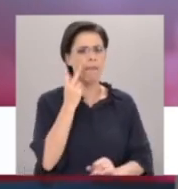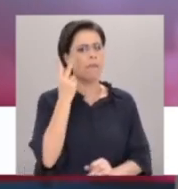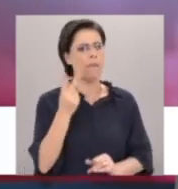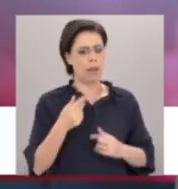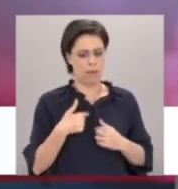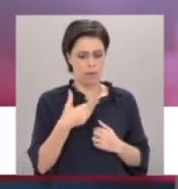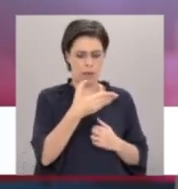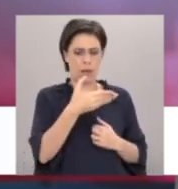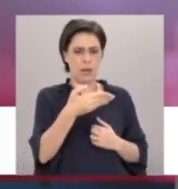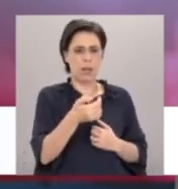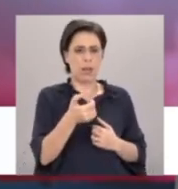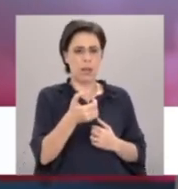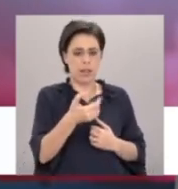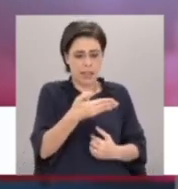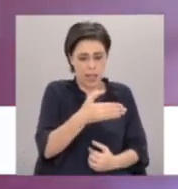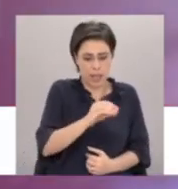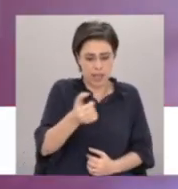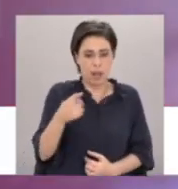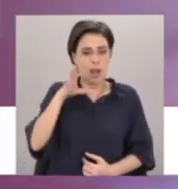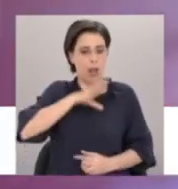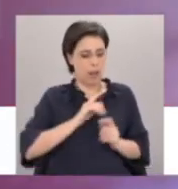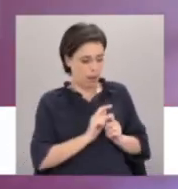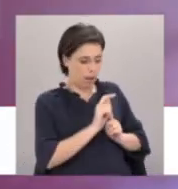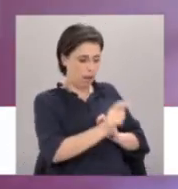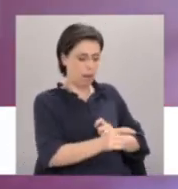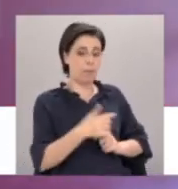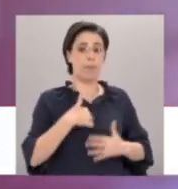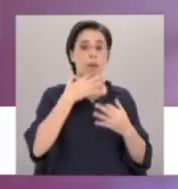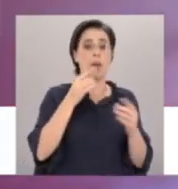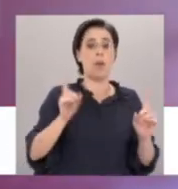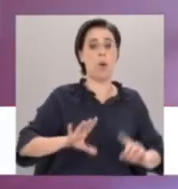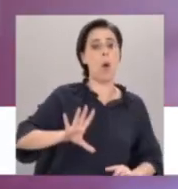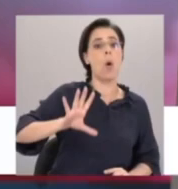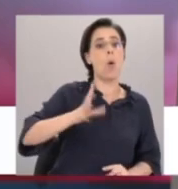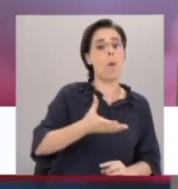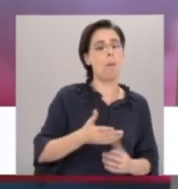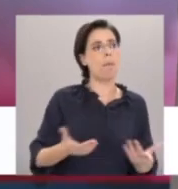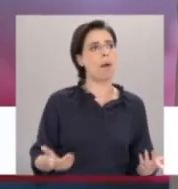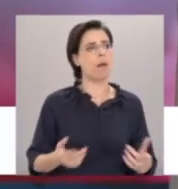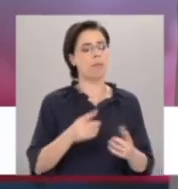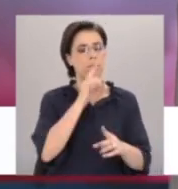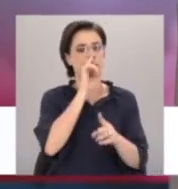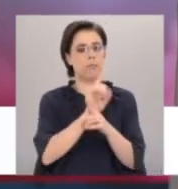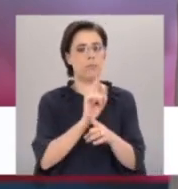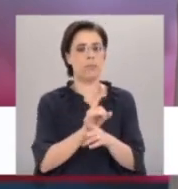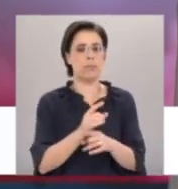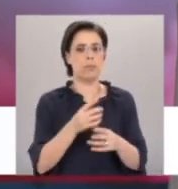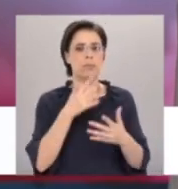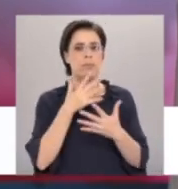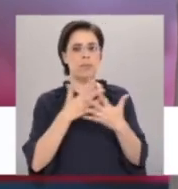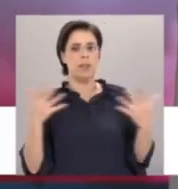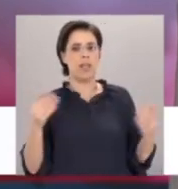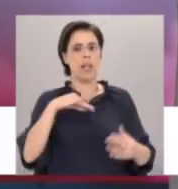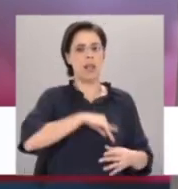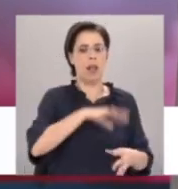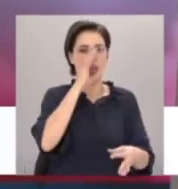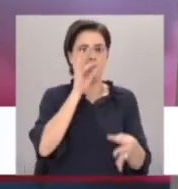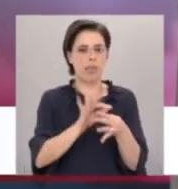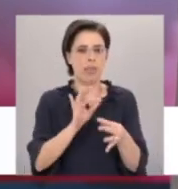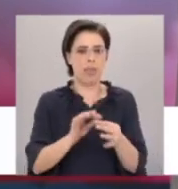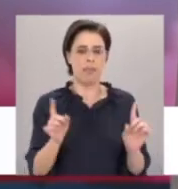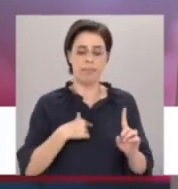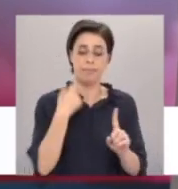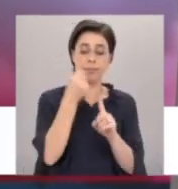com 705 euro e como nós não acreditamos que o país deve ser uma gigantesca salários